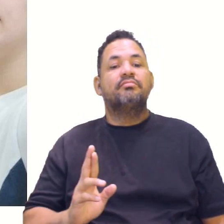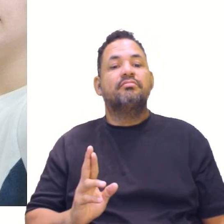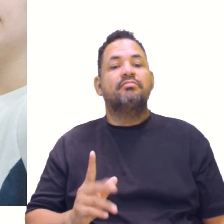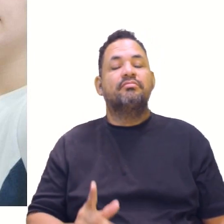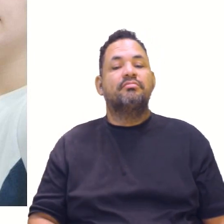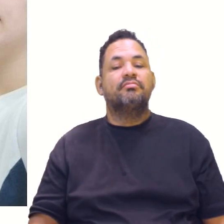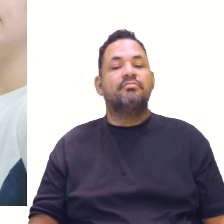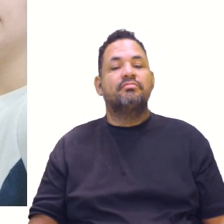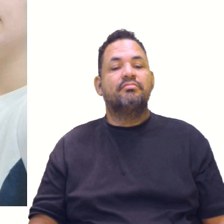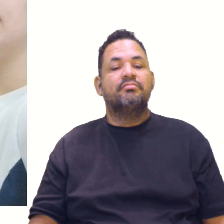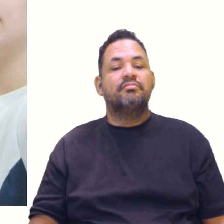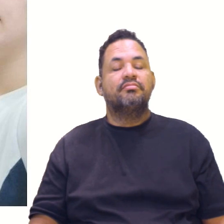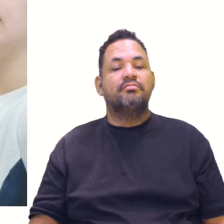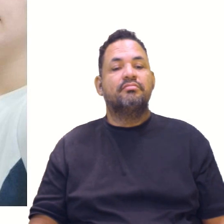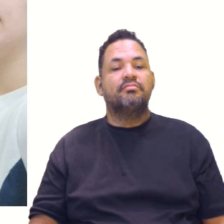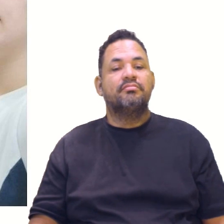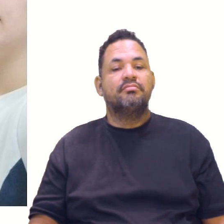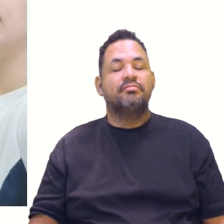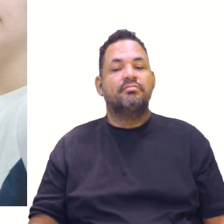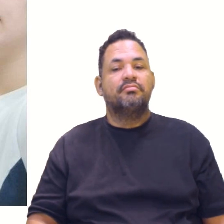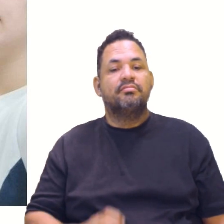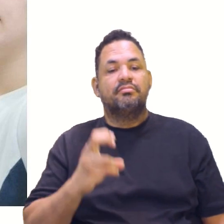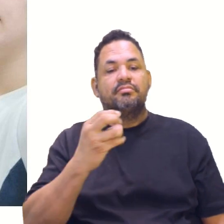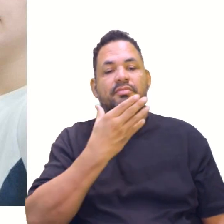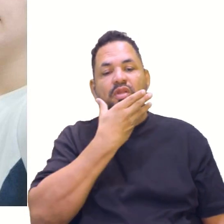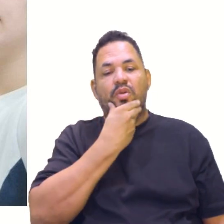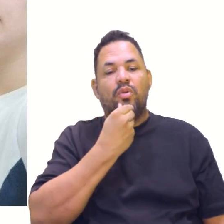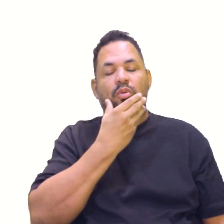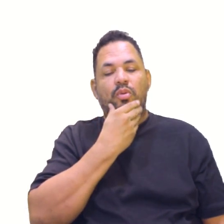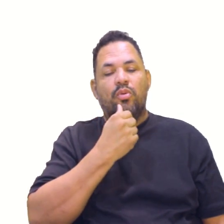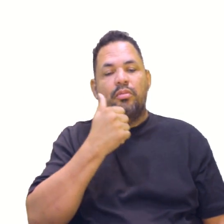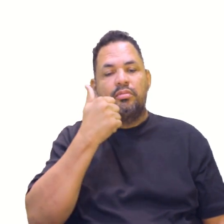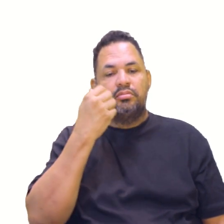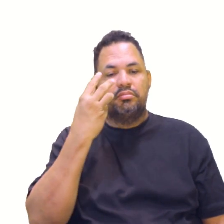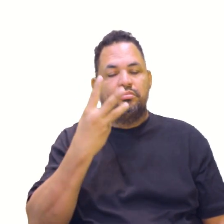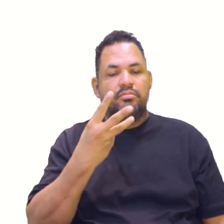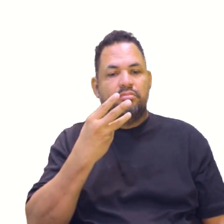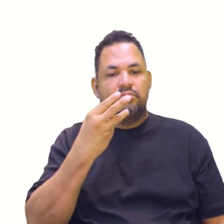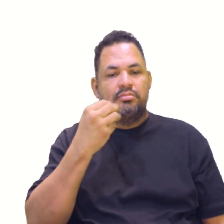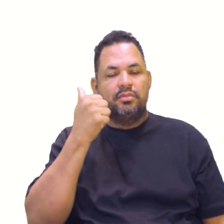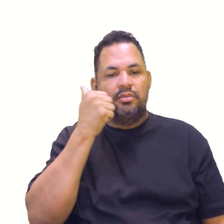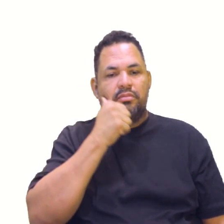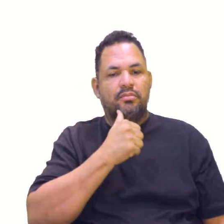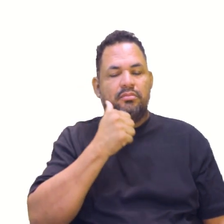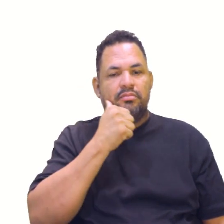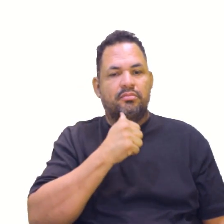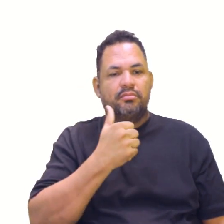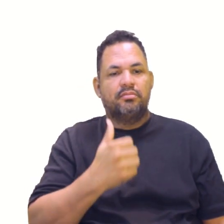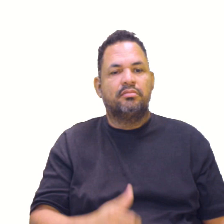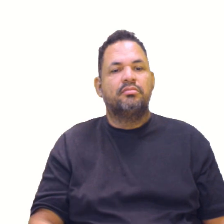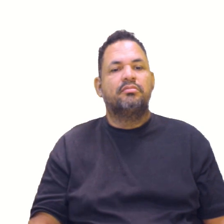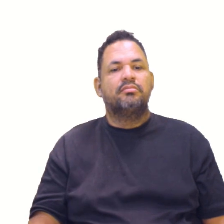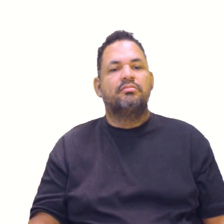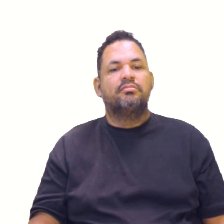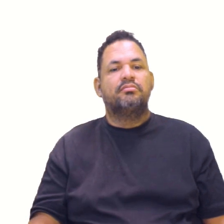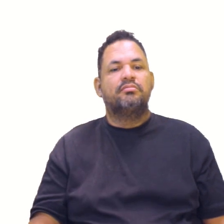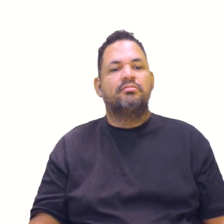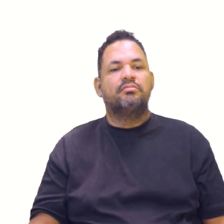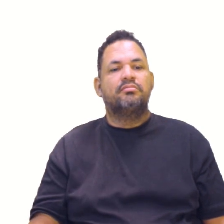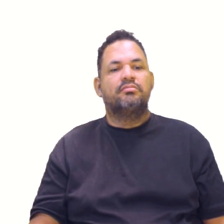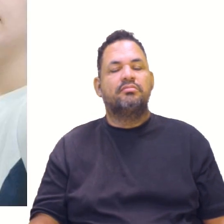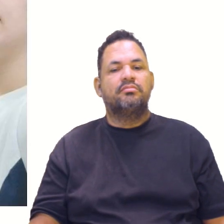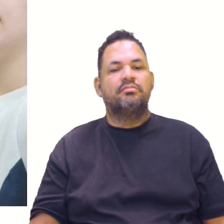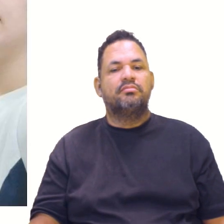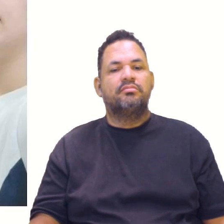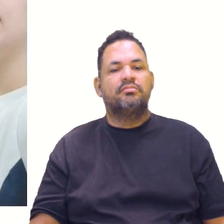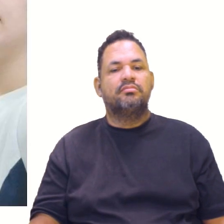lá? Aqui tem 4 rapazes, 5 rapazes e 2 moças. Acho que lá tá faltando um rapaz, né? Isso, 4 rapazes e 2